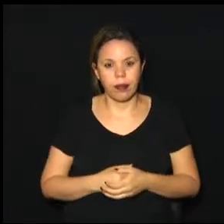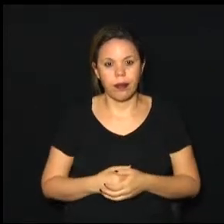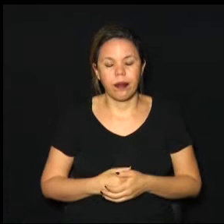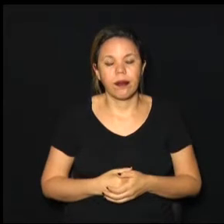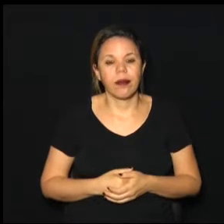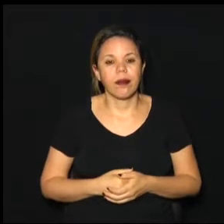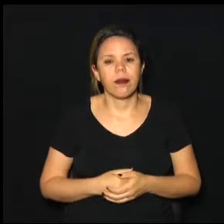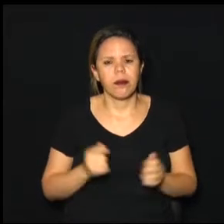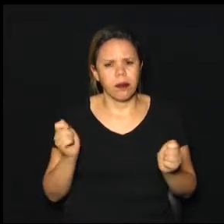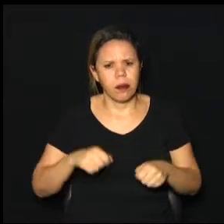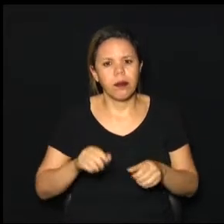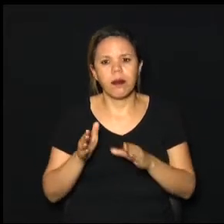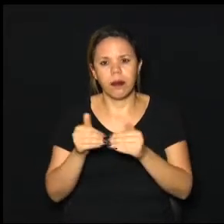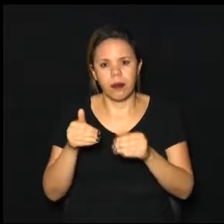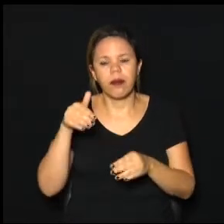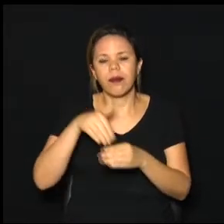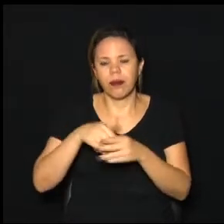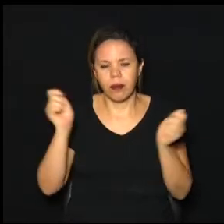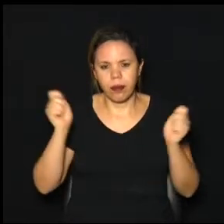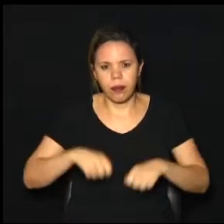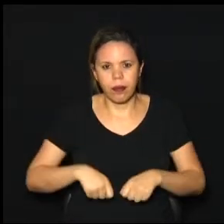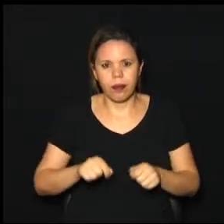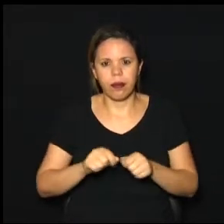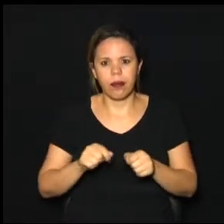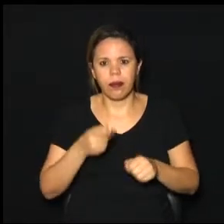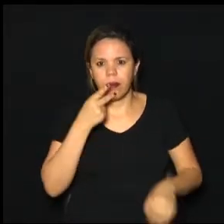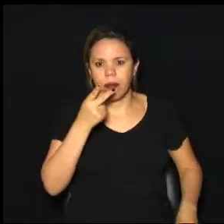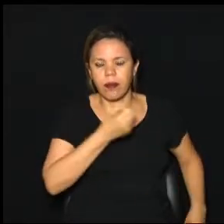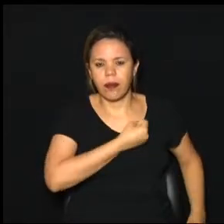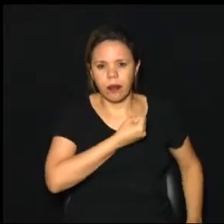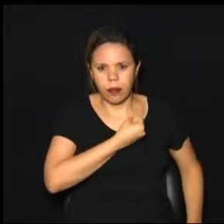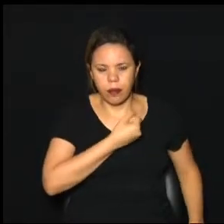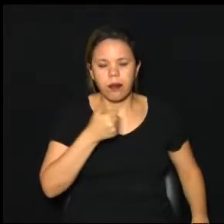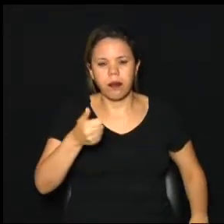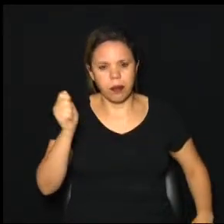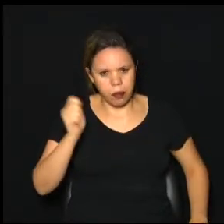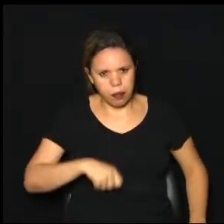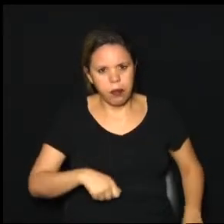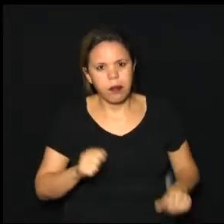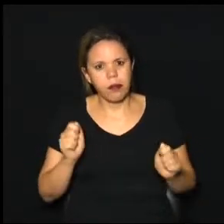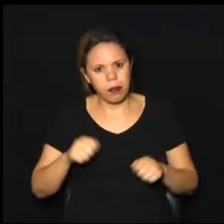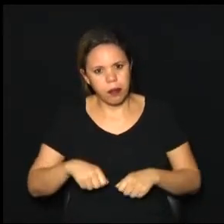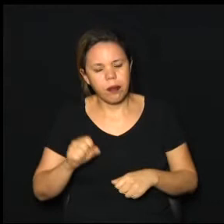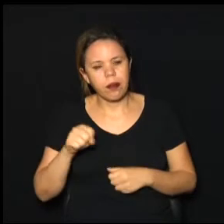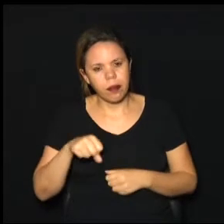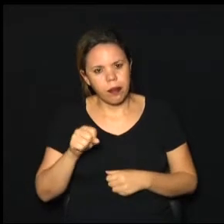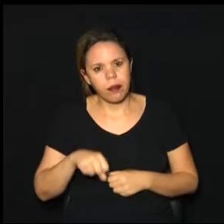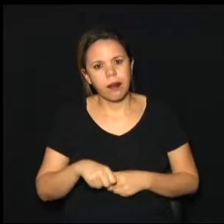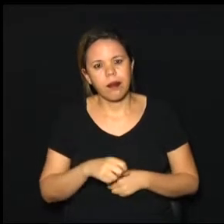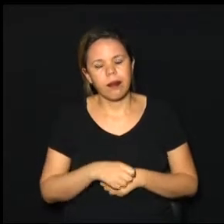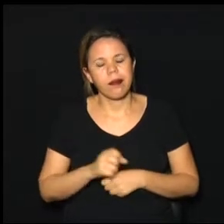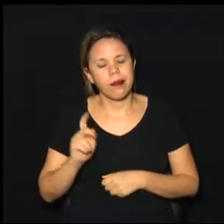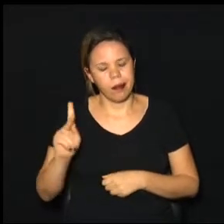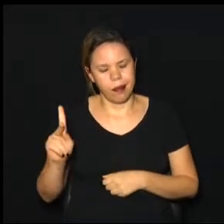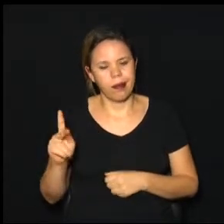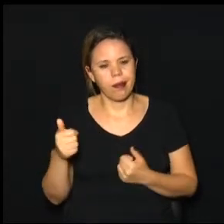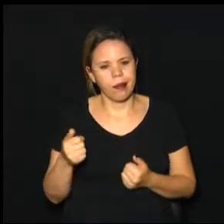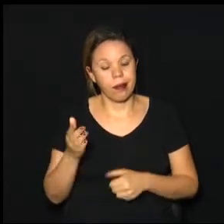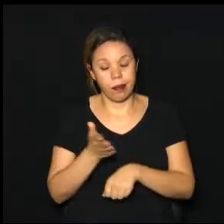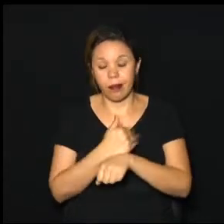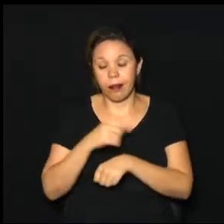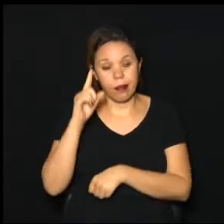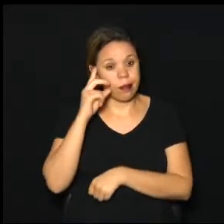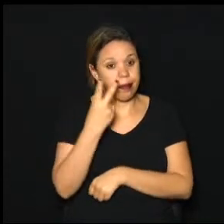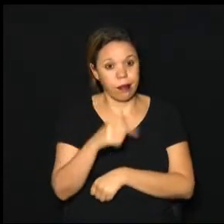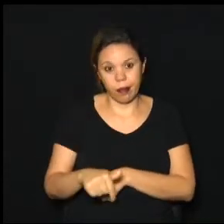de setembro, pode pedir voto? Pode. Pode falar seu número? Pode. Ok? Então, antes do dia 27 de